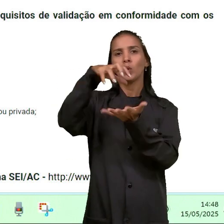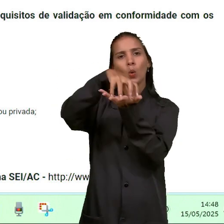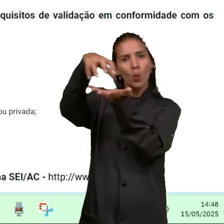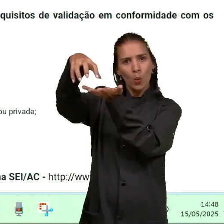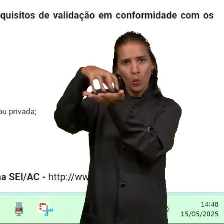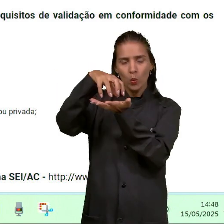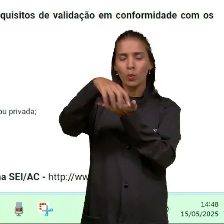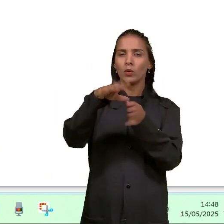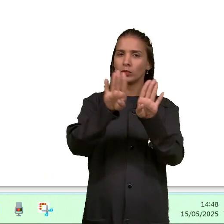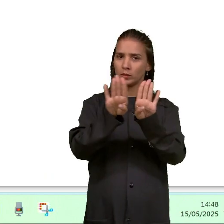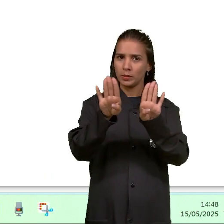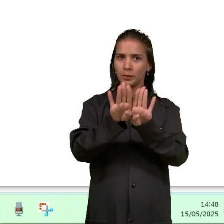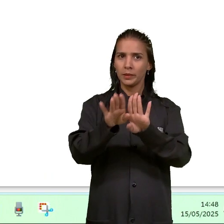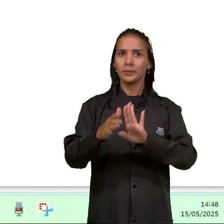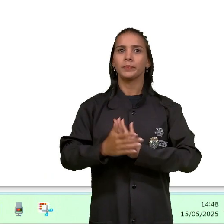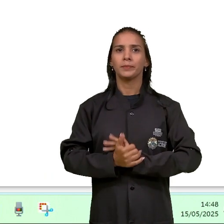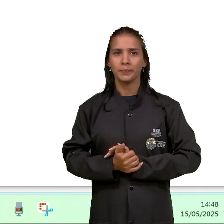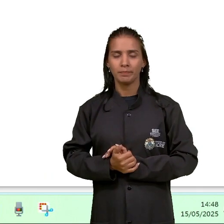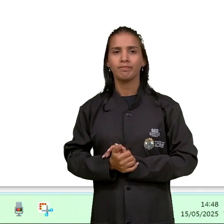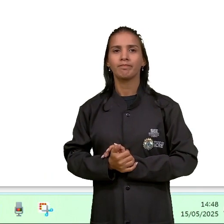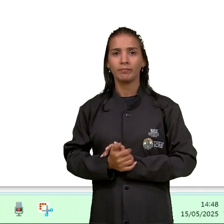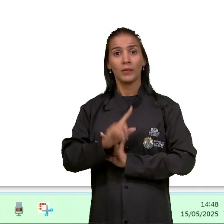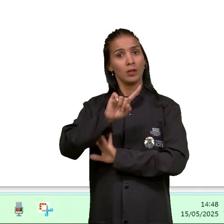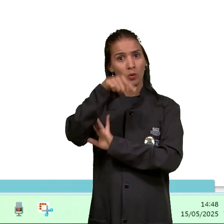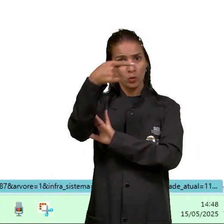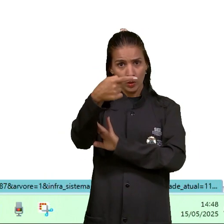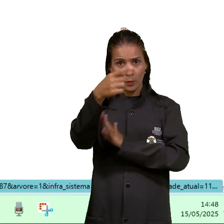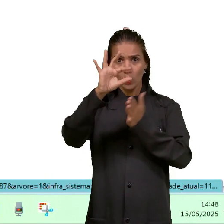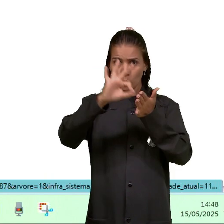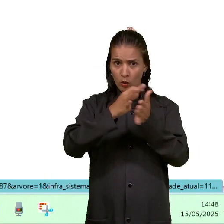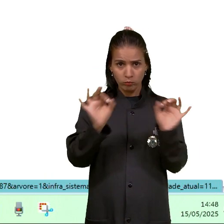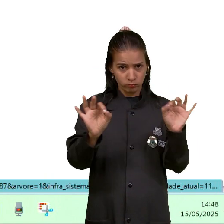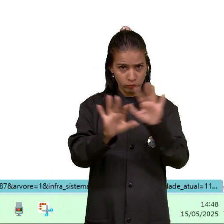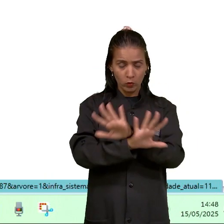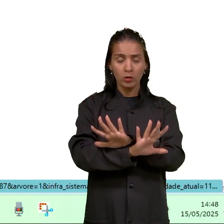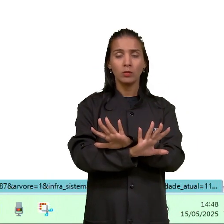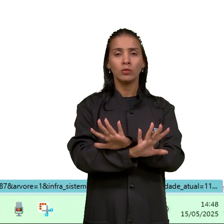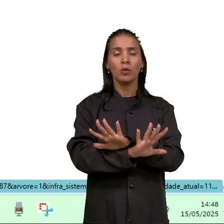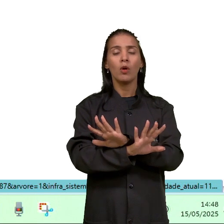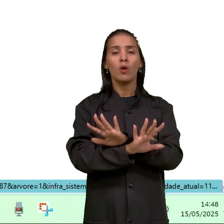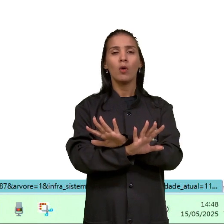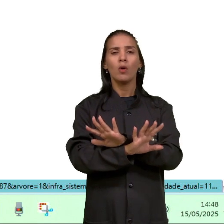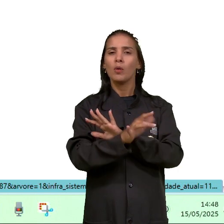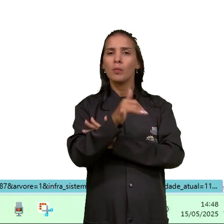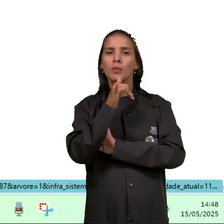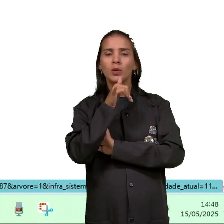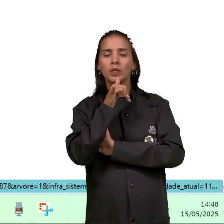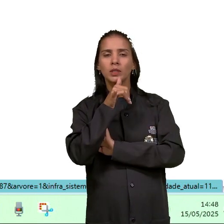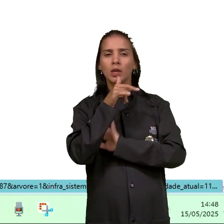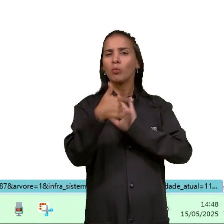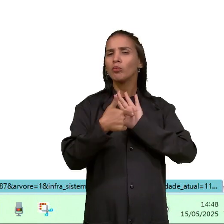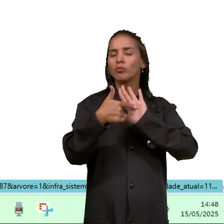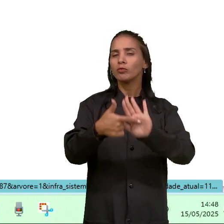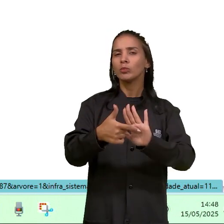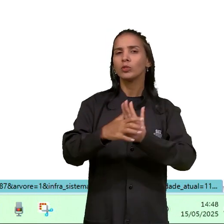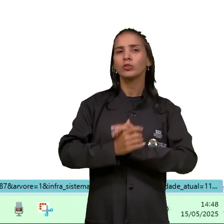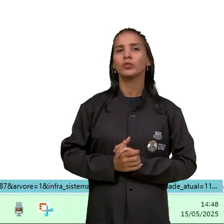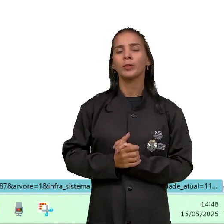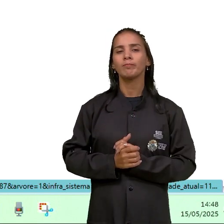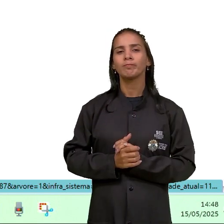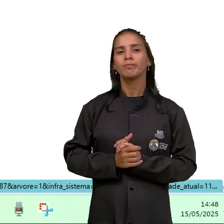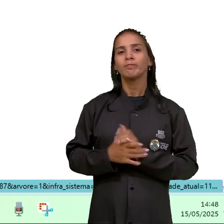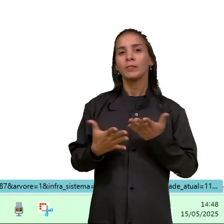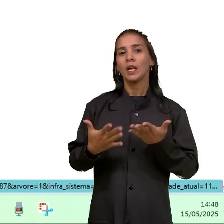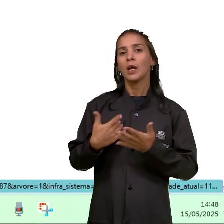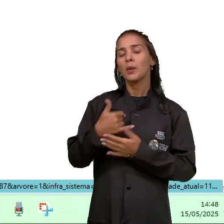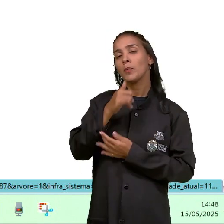coisa. Tá? Então, depois de cadastrado esse usuário, então eu vou dar um exemplo para vocês aqui. Vamos supor que você participa tem uma